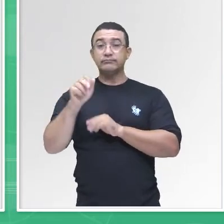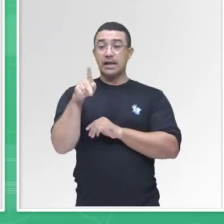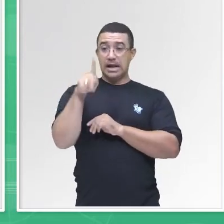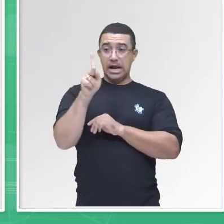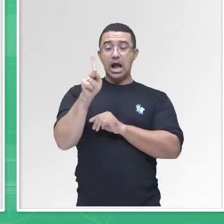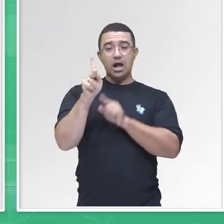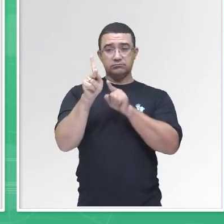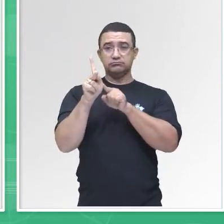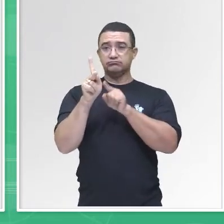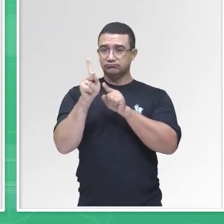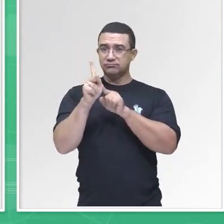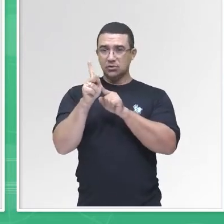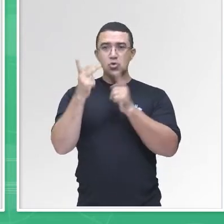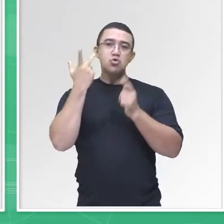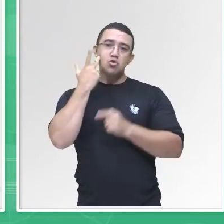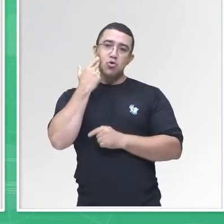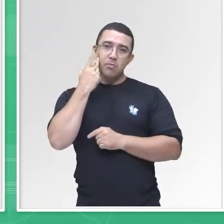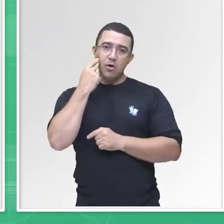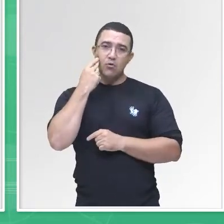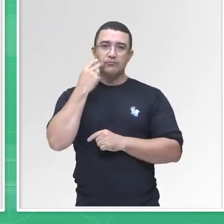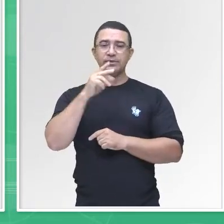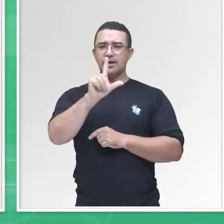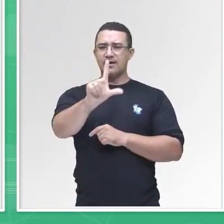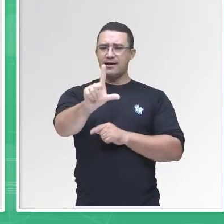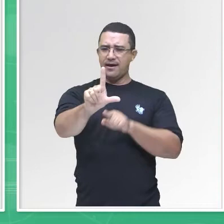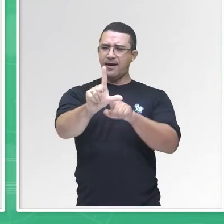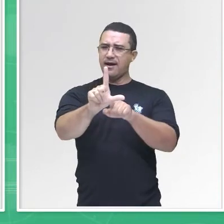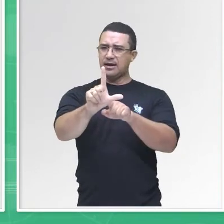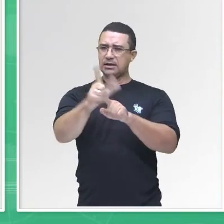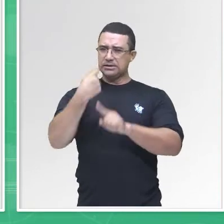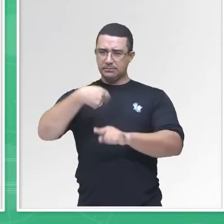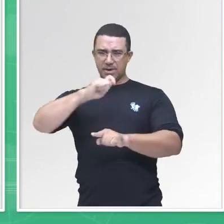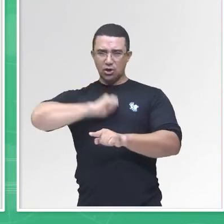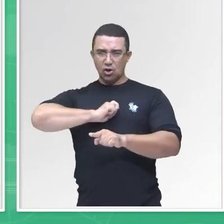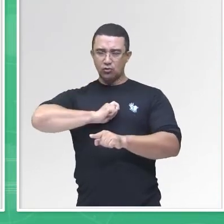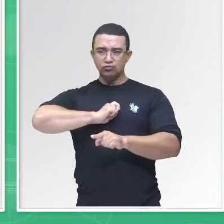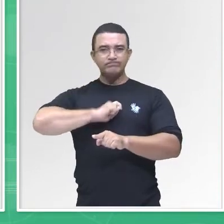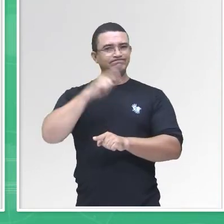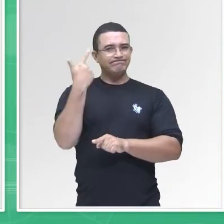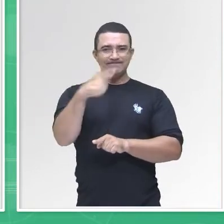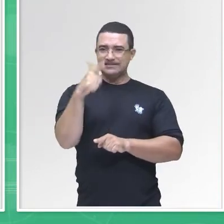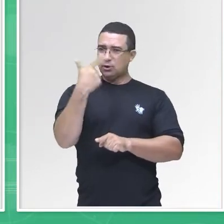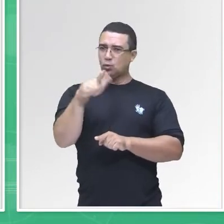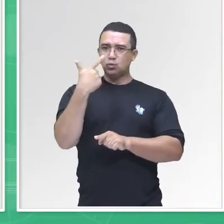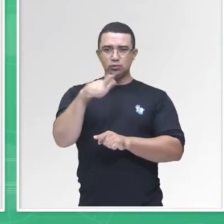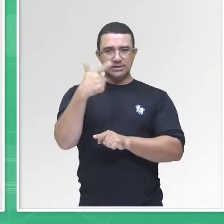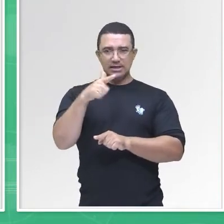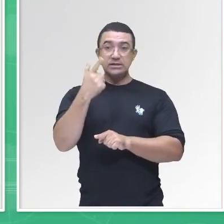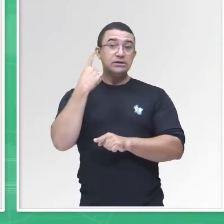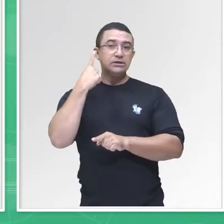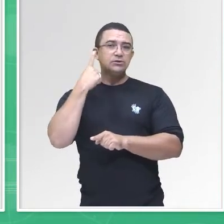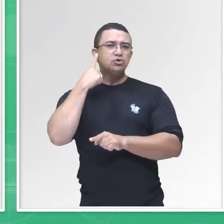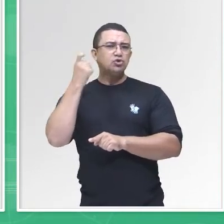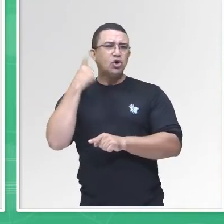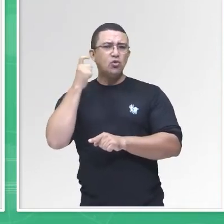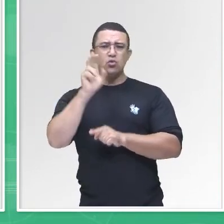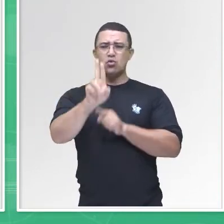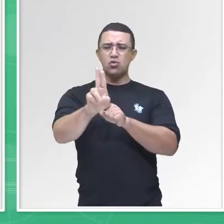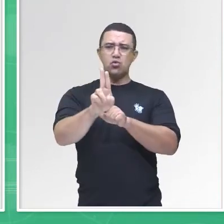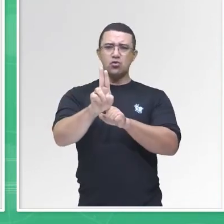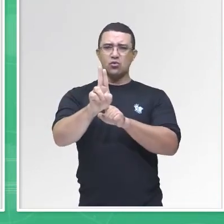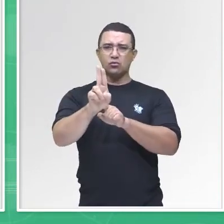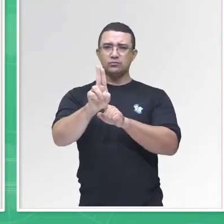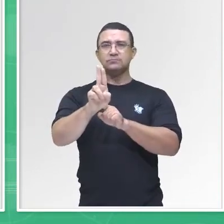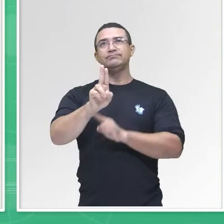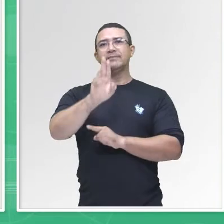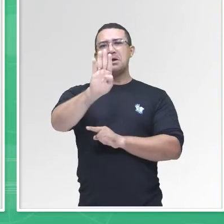K. La ele, o L no espanhol nunca vai ter o som de U como aqui no Brasil. Veja a palavra Brasil,